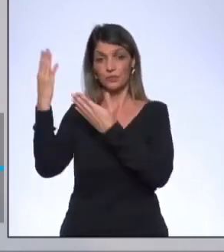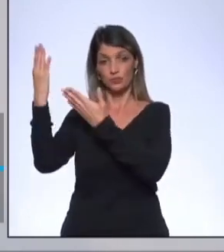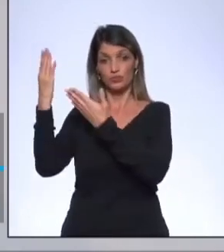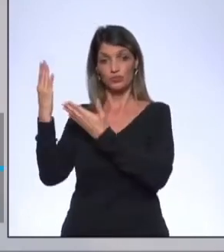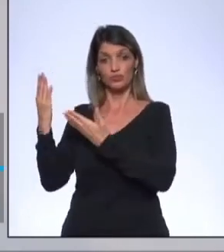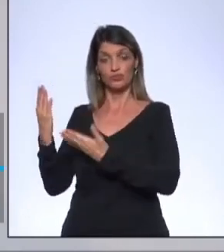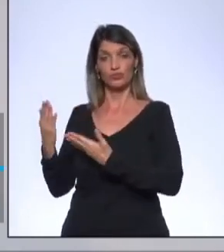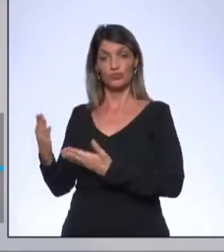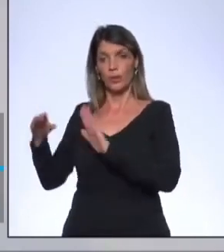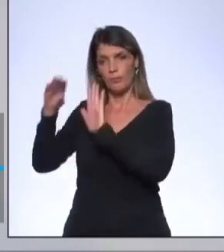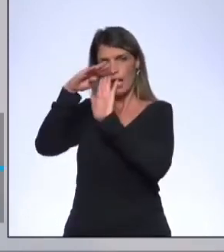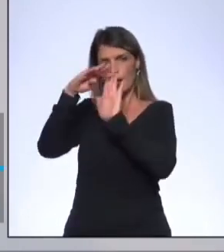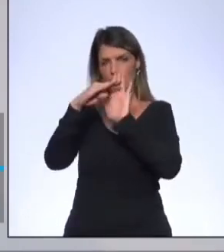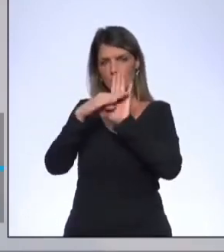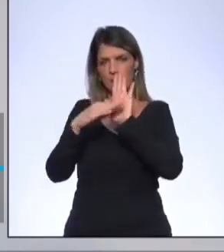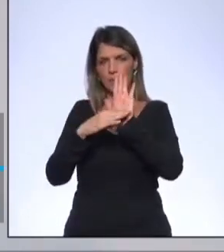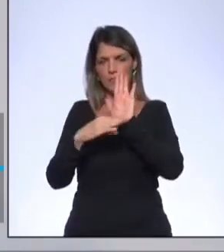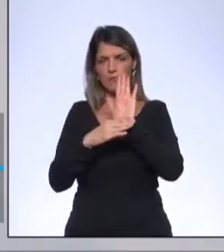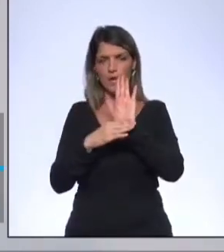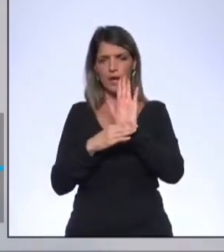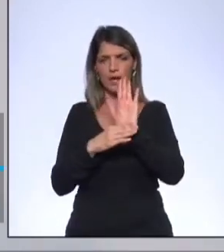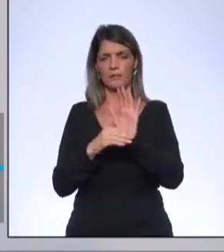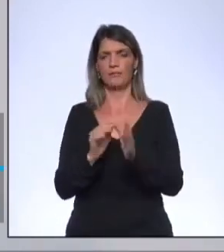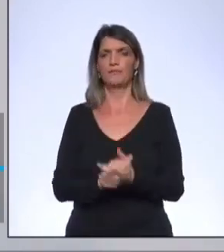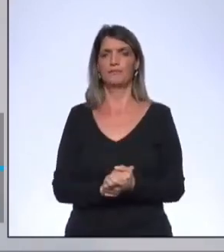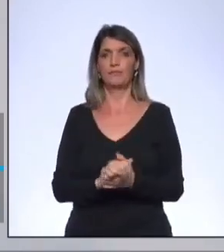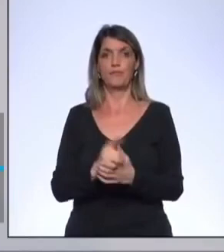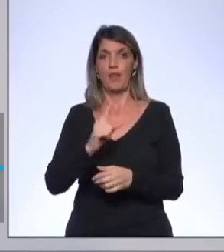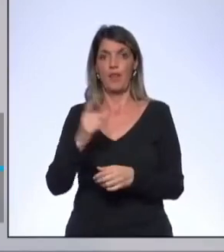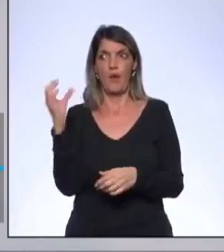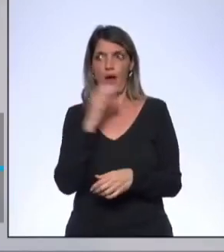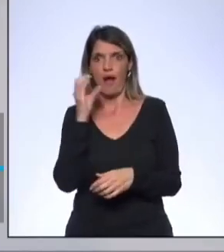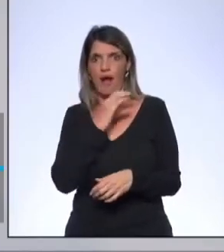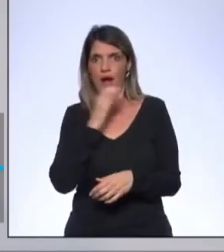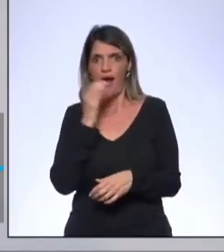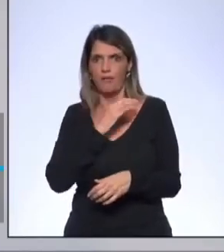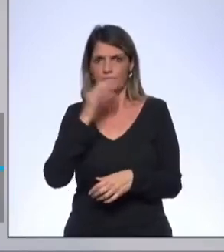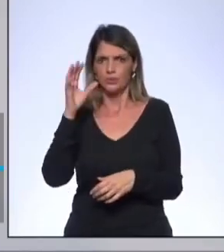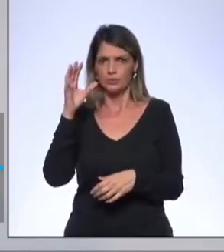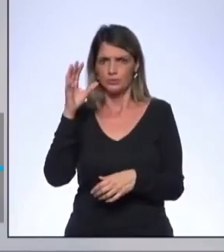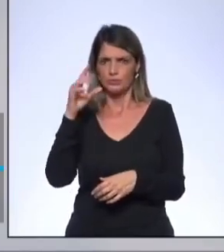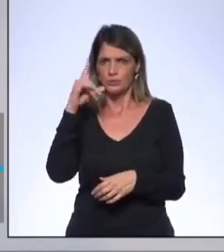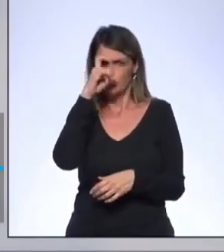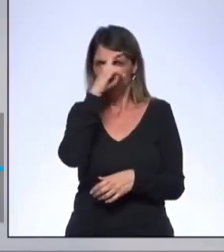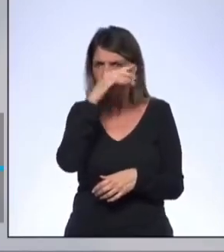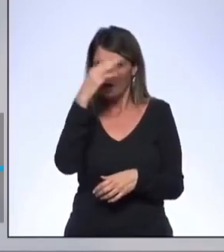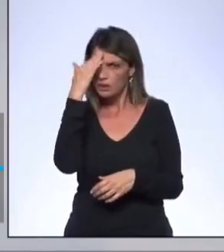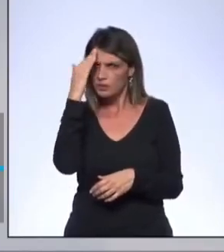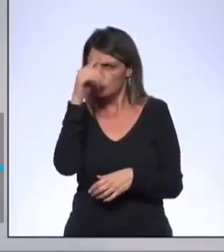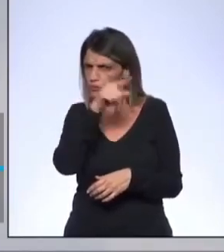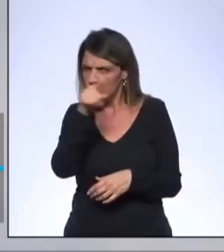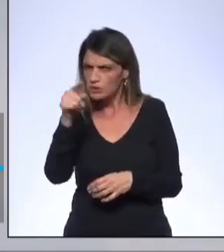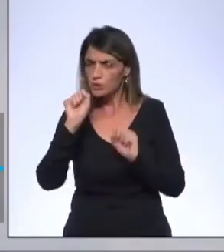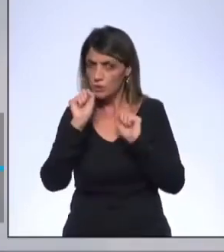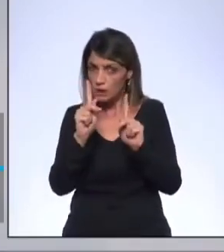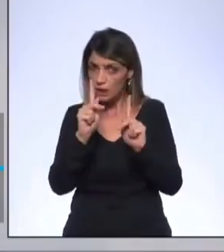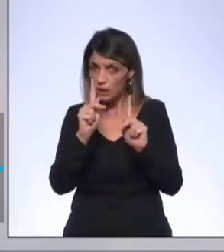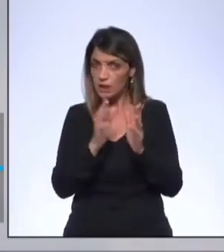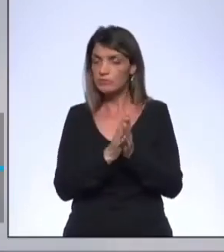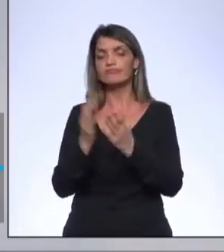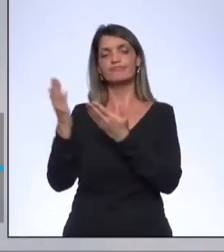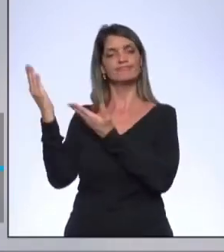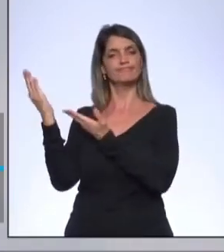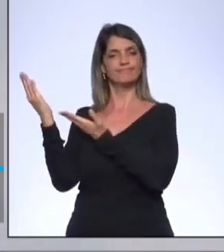tópicos, a gente vai de 2 em 2 para não ficar corrido e dificultar a compreensão dos estudantes, tudo bem? Então pode colocar na tela,